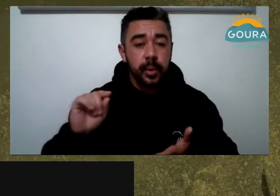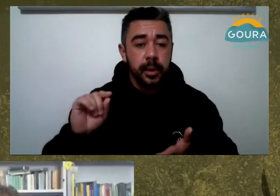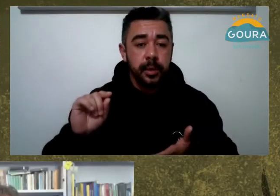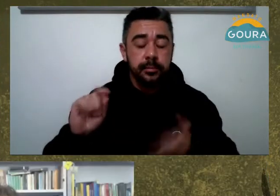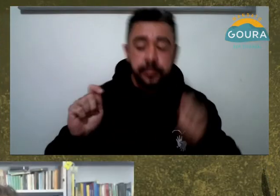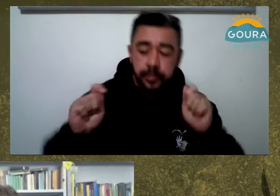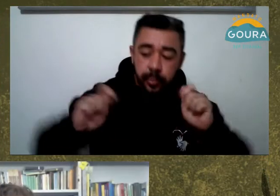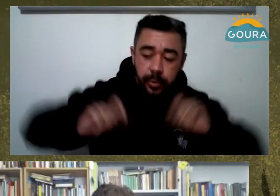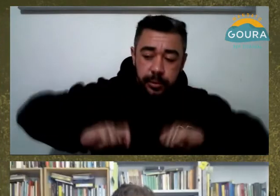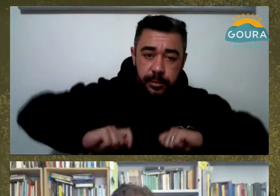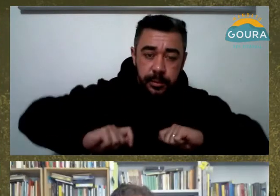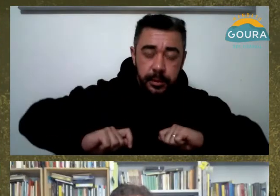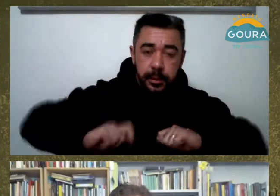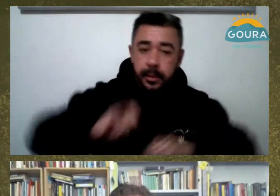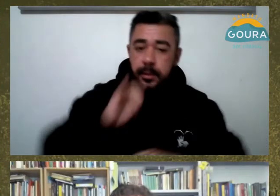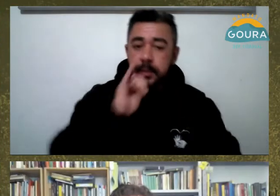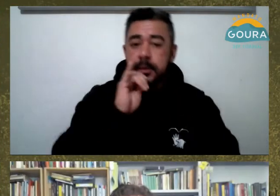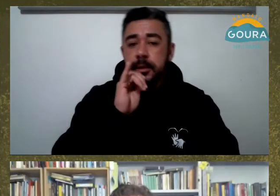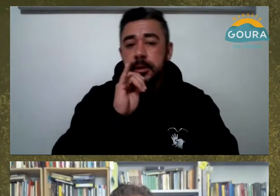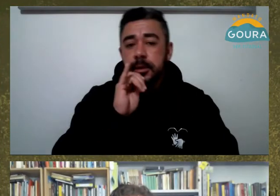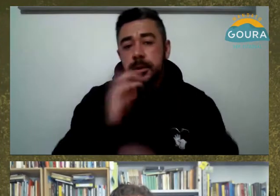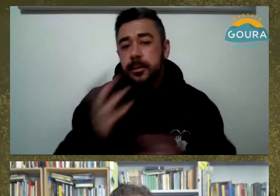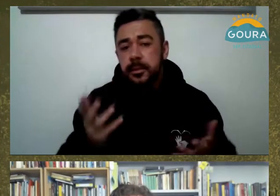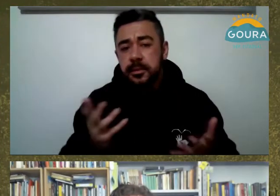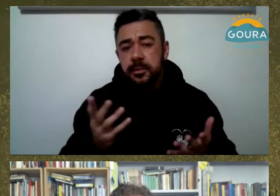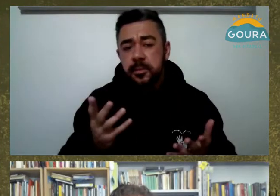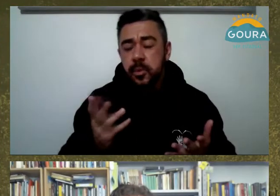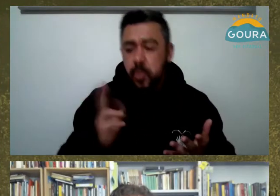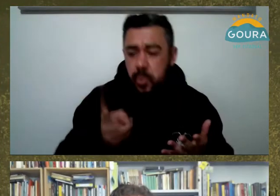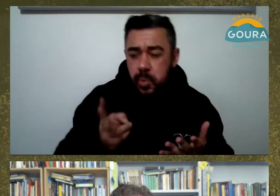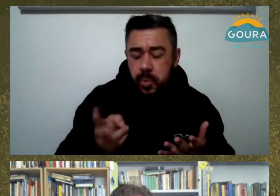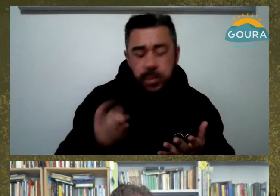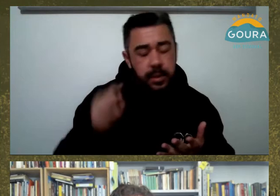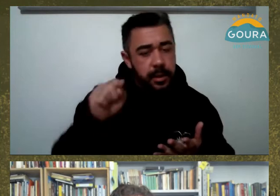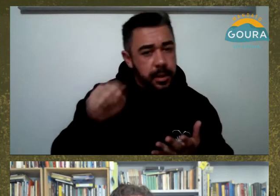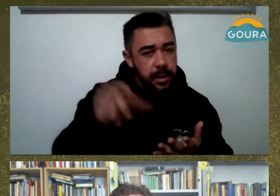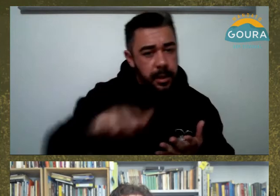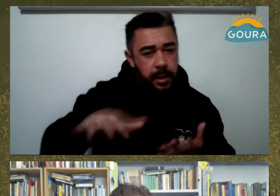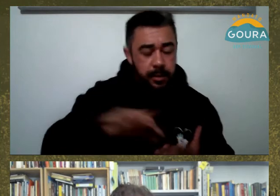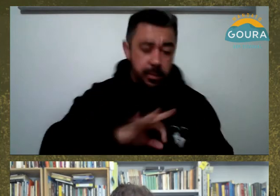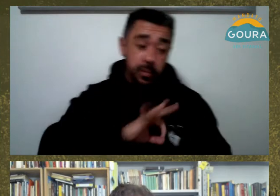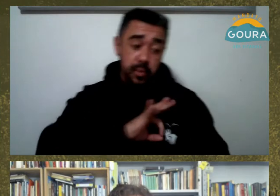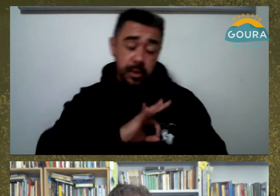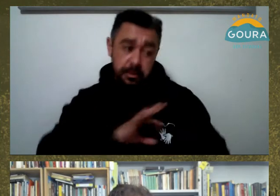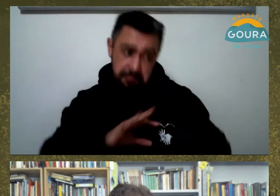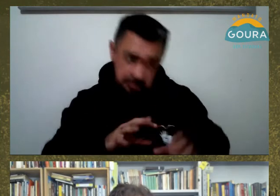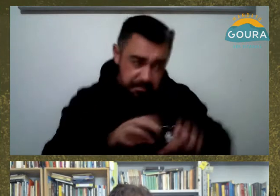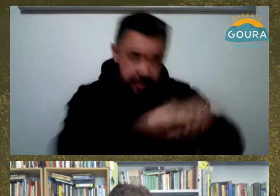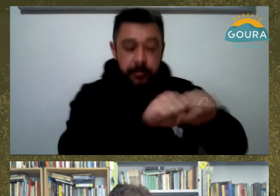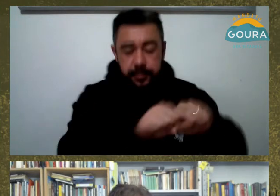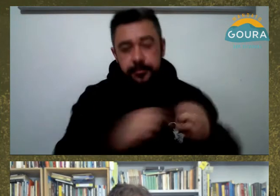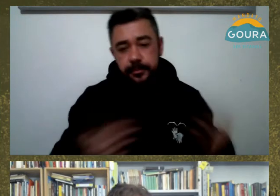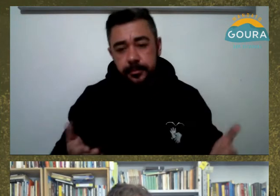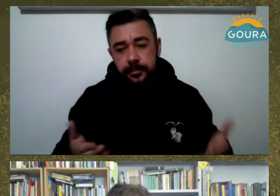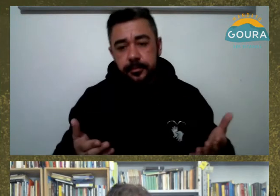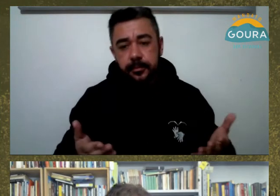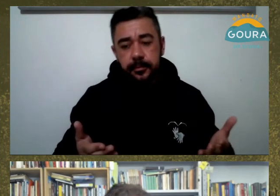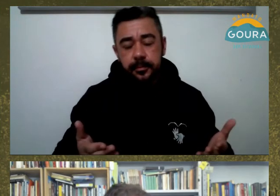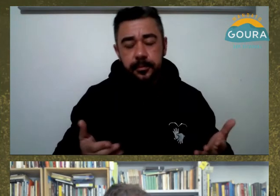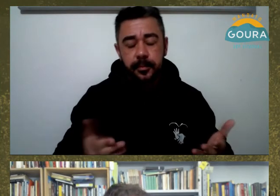de discricionariedade exercida pelas forças policiais. Eu explico o que é que pretendo